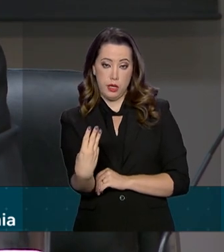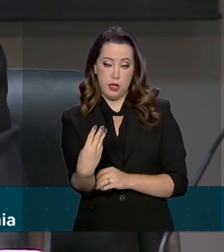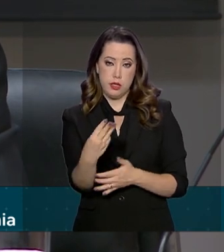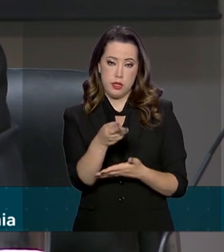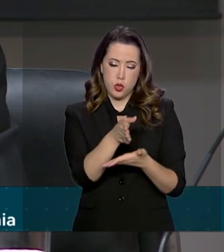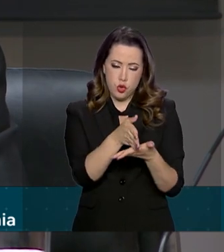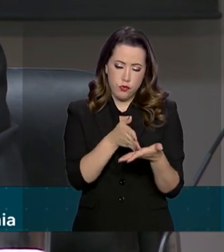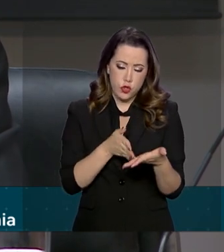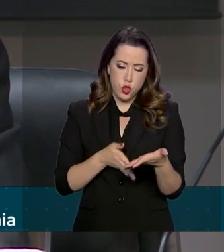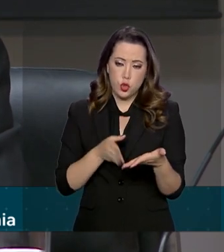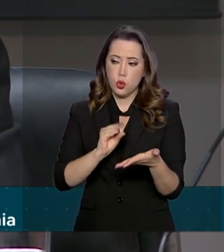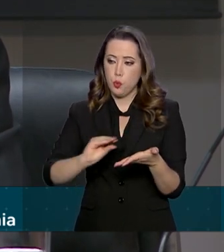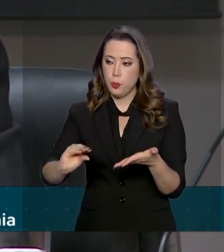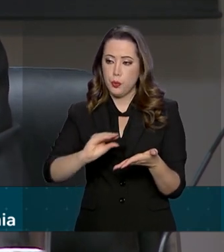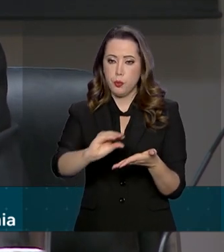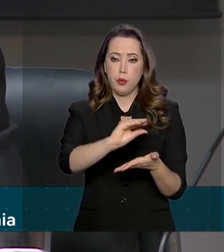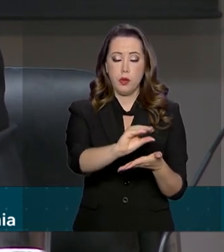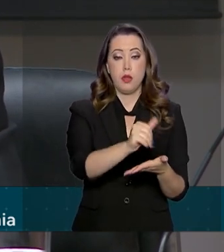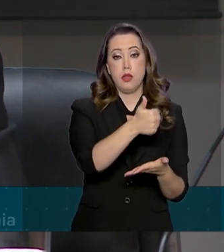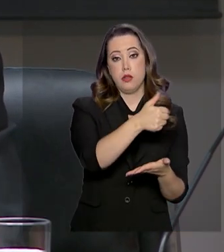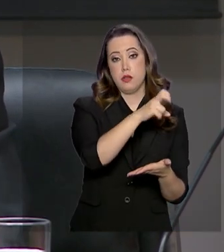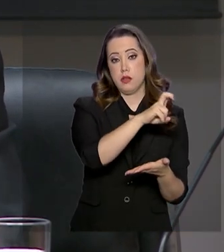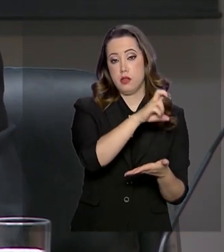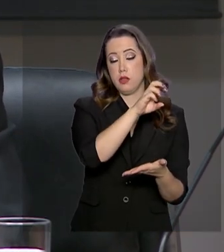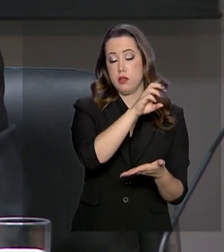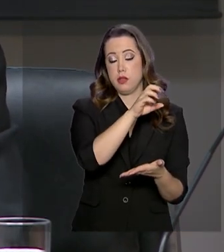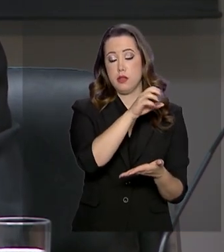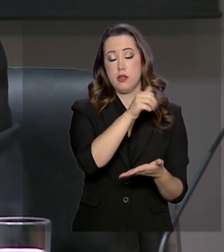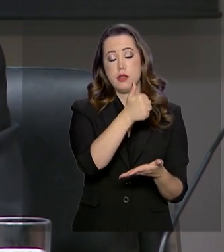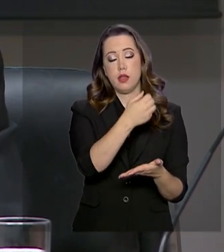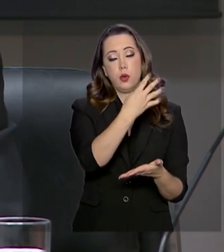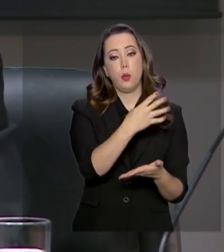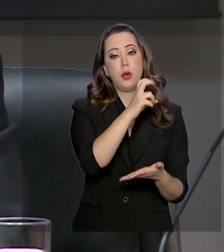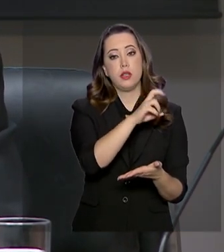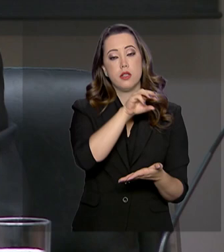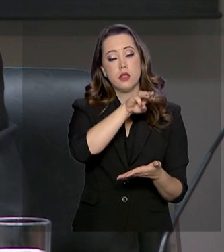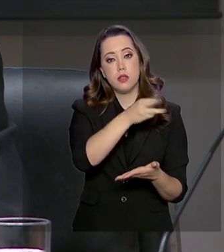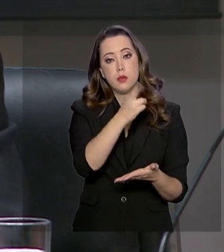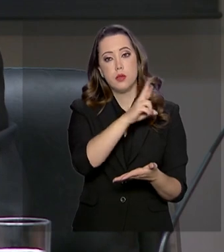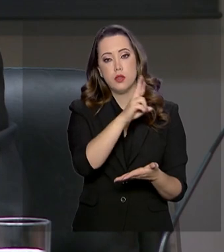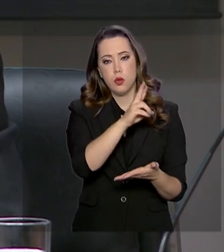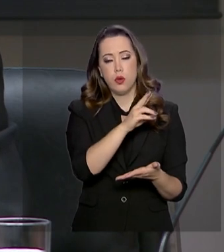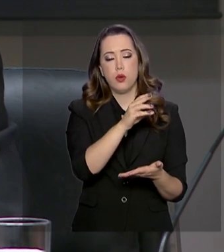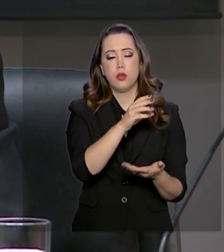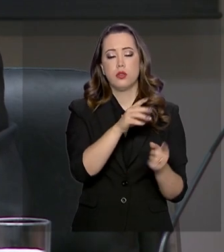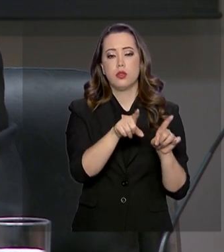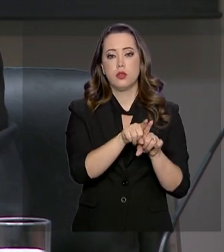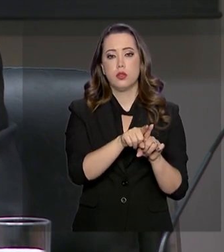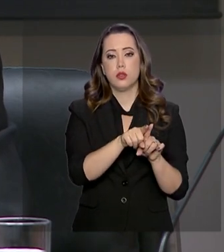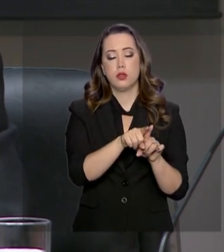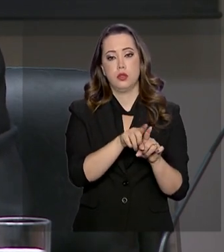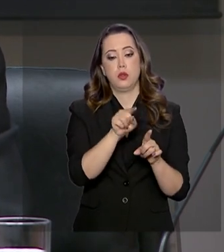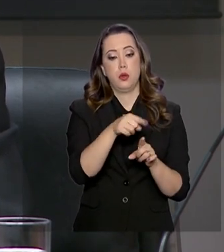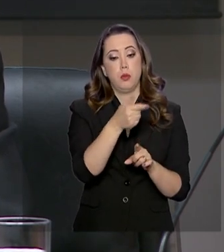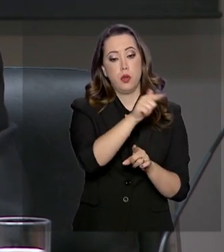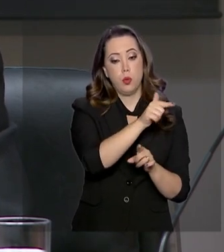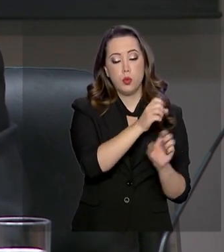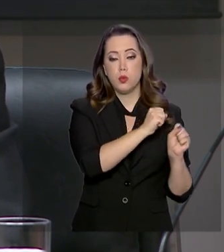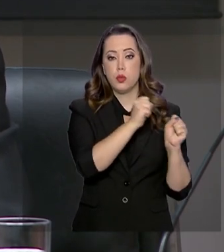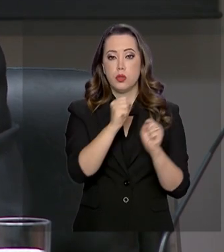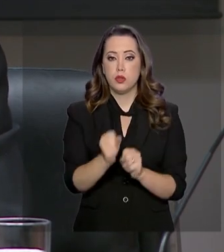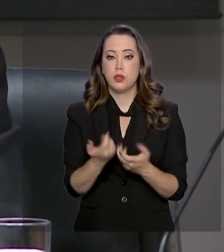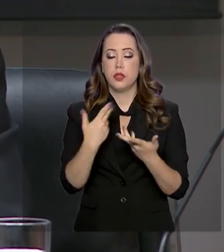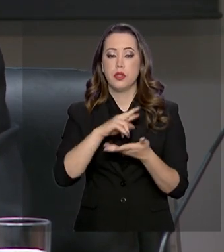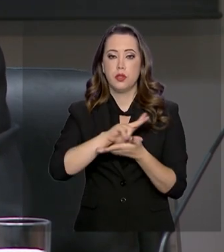eu disse, 145 milhões para os demais poderes, 2,1 bilhões para as emendas impositivas, individuais e